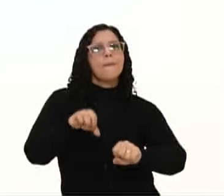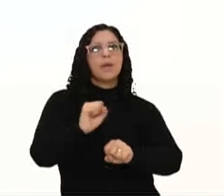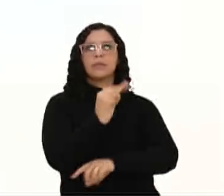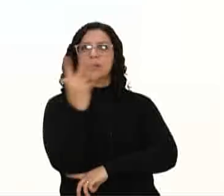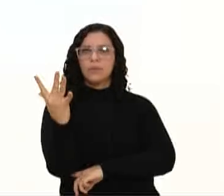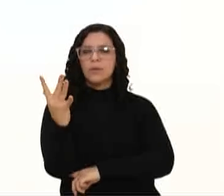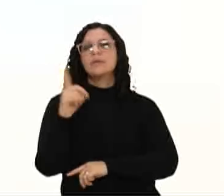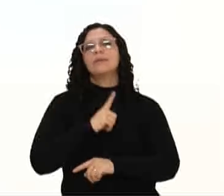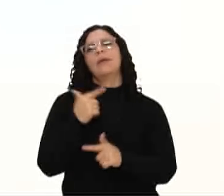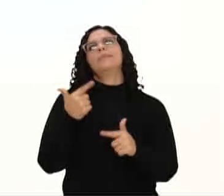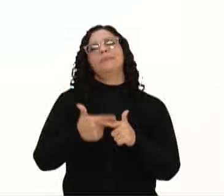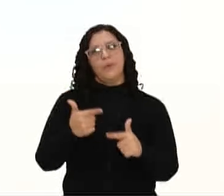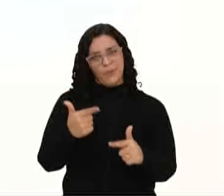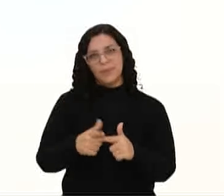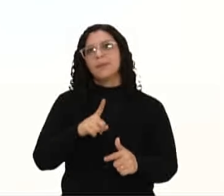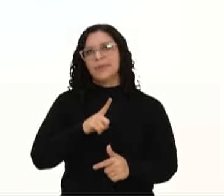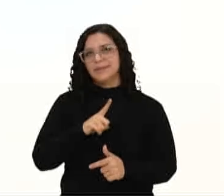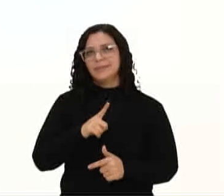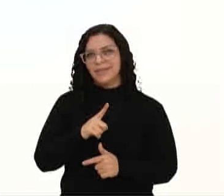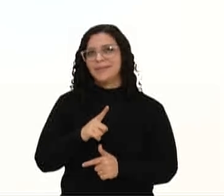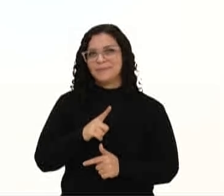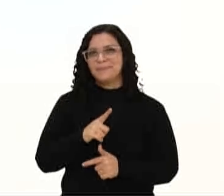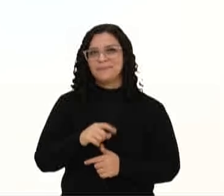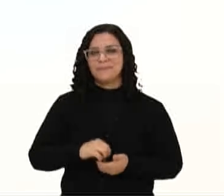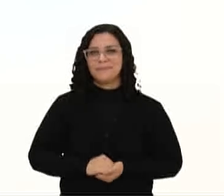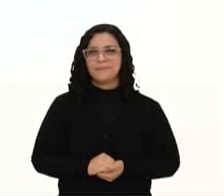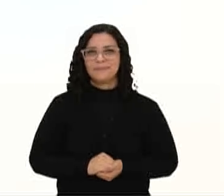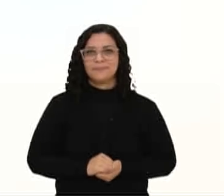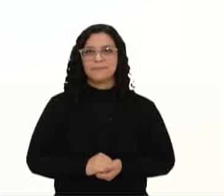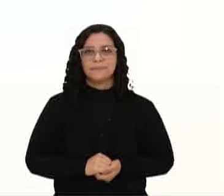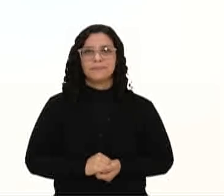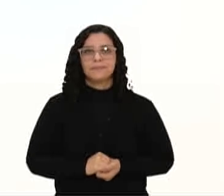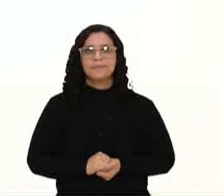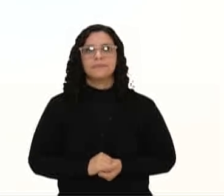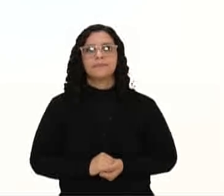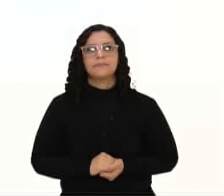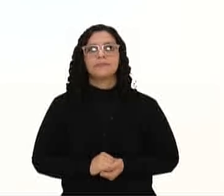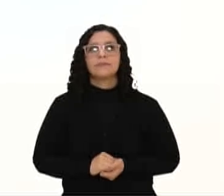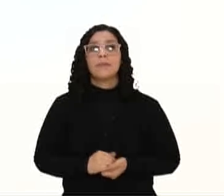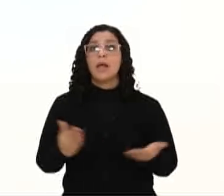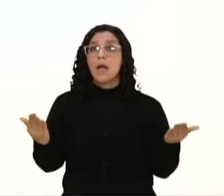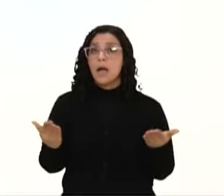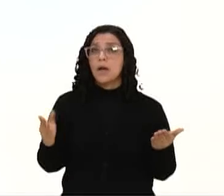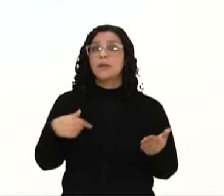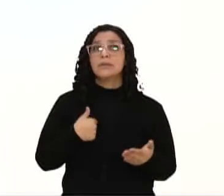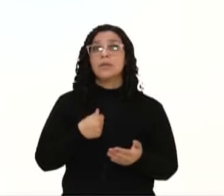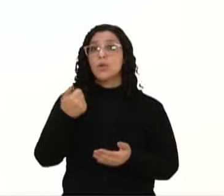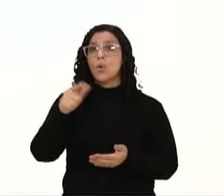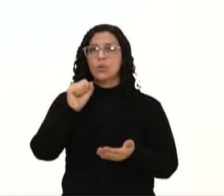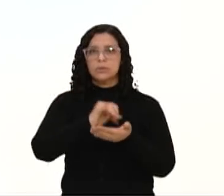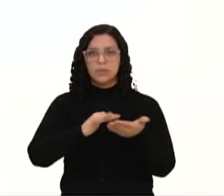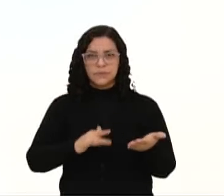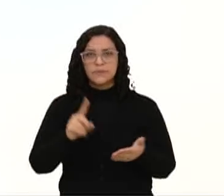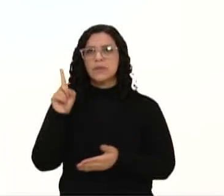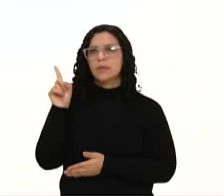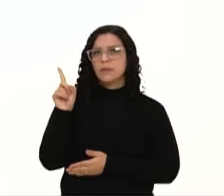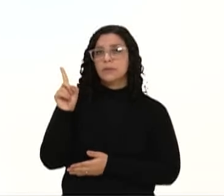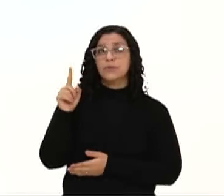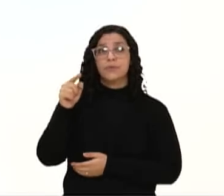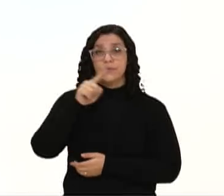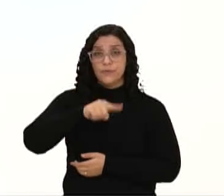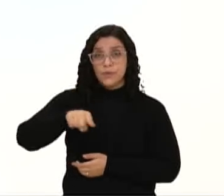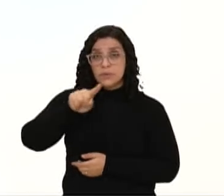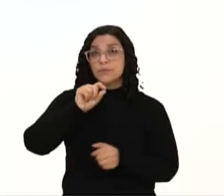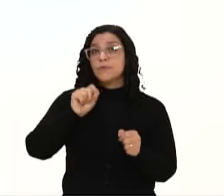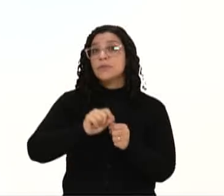com as questões ali, com as problemáticas decorrentes da ação social, certo? Agora, a outra atividadezinha ali, vocês